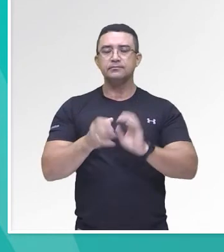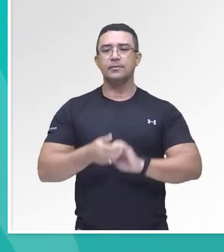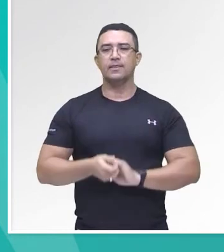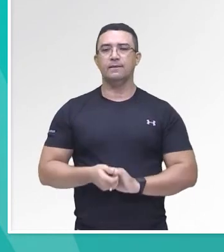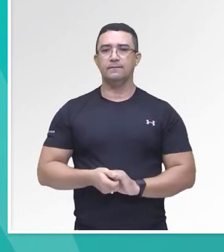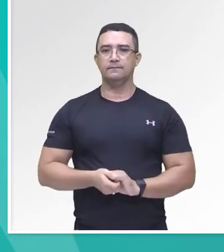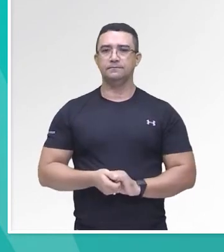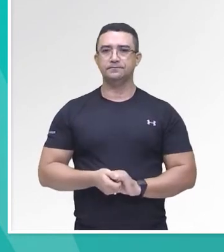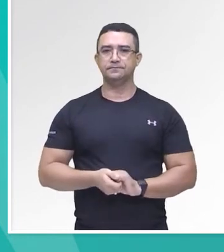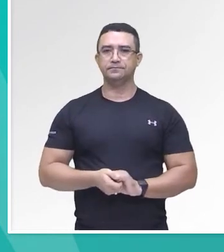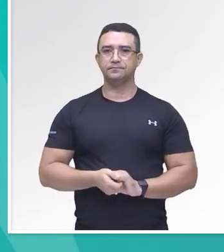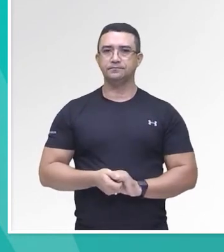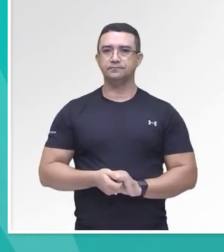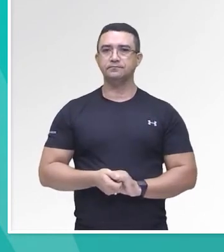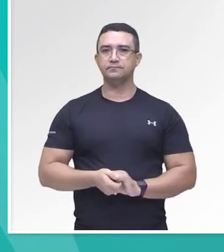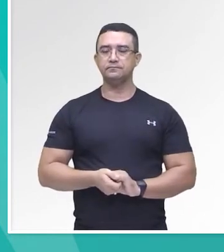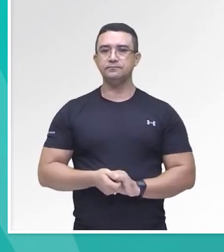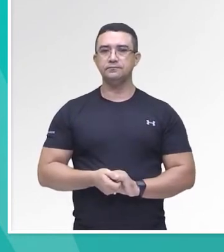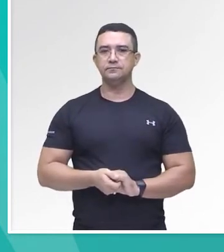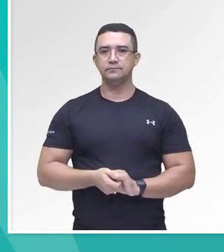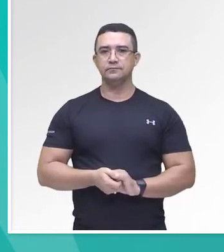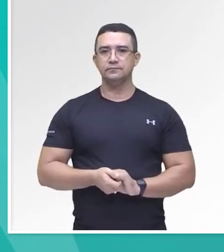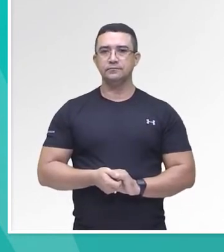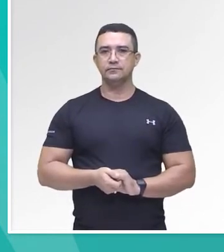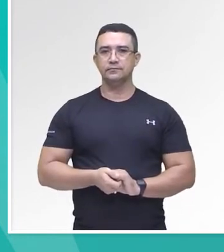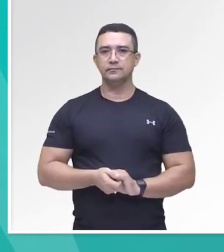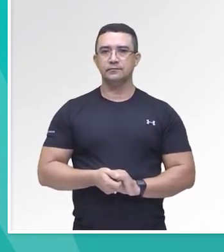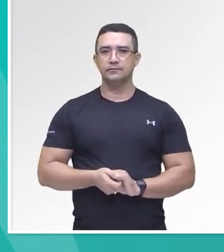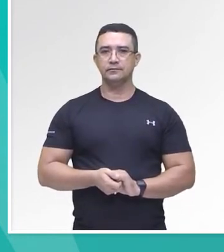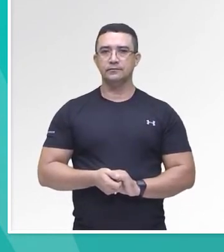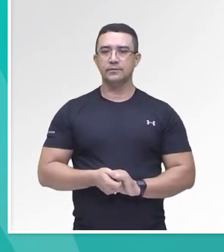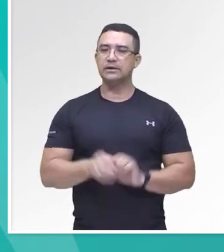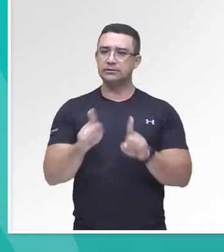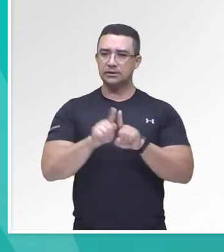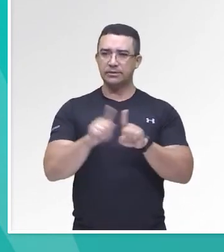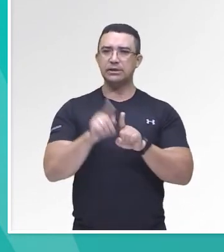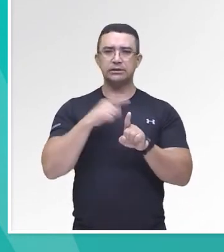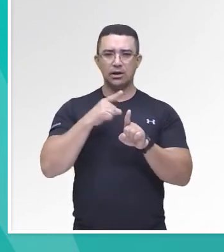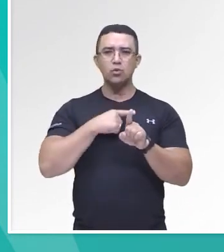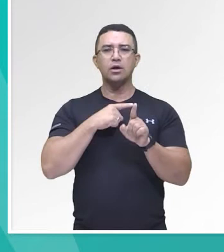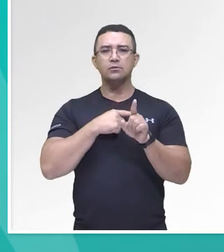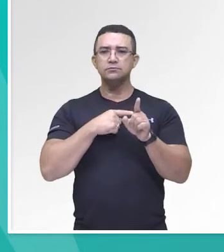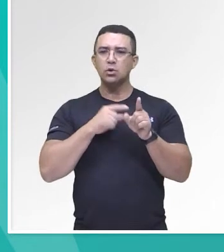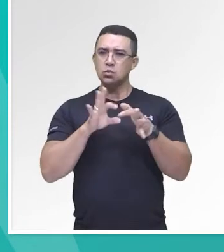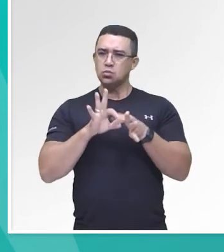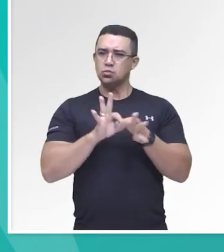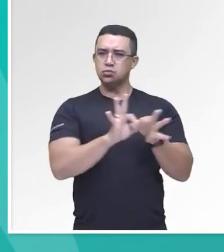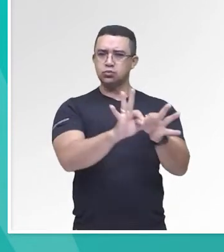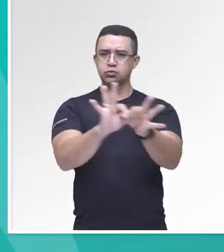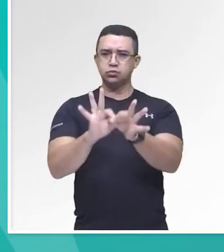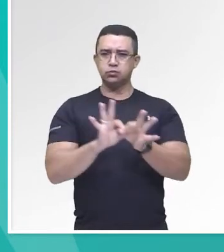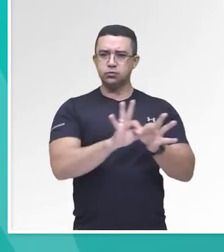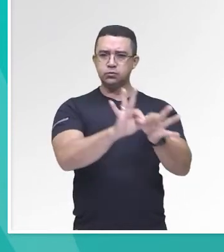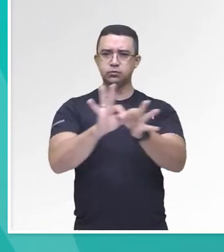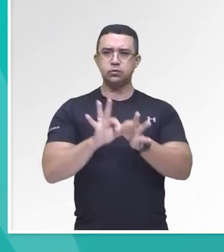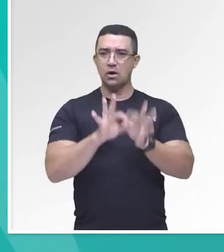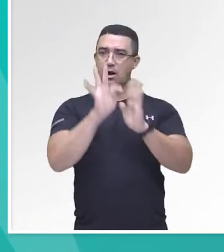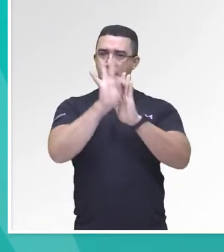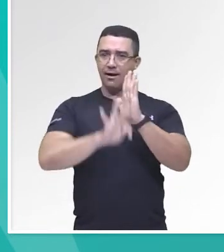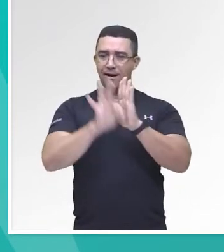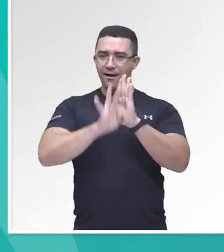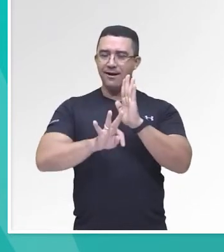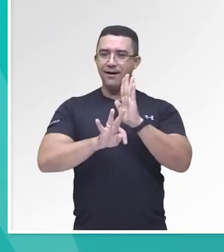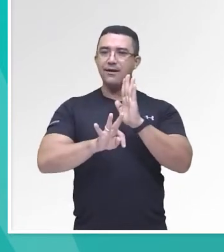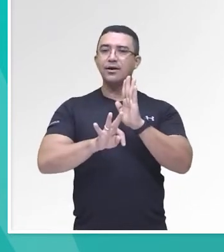parágrafos depois, então está autorizado, beleza. Além disso, existe uma harmonia entre a ideia deste parágrafo e a ideia